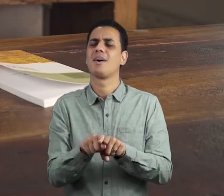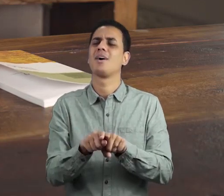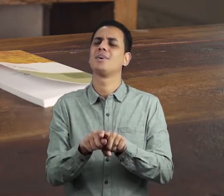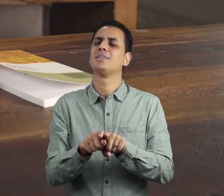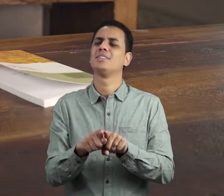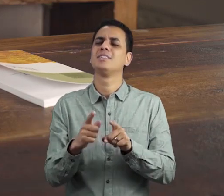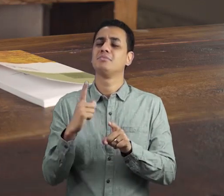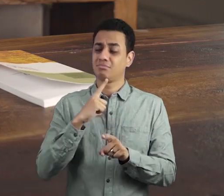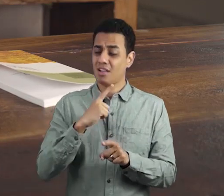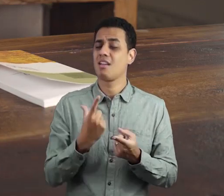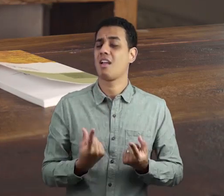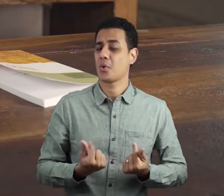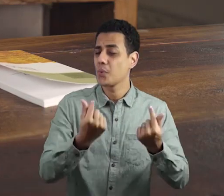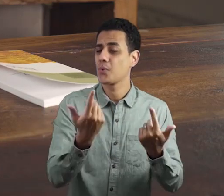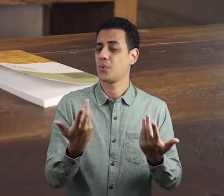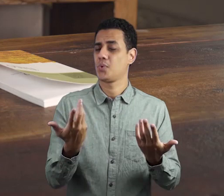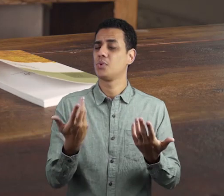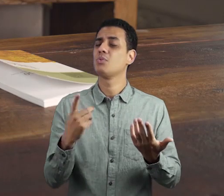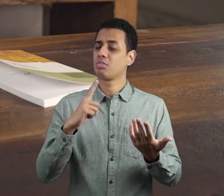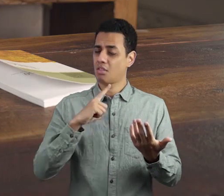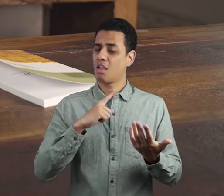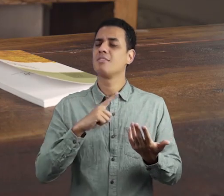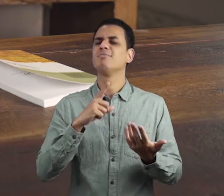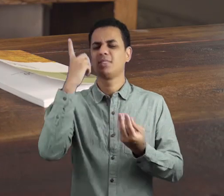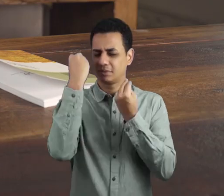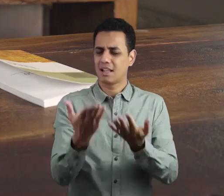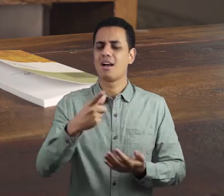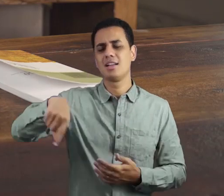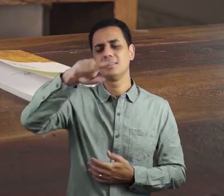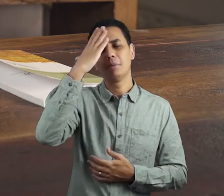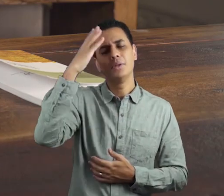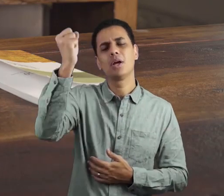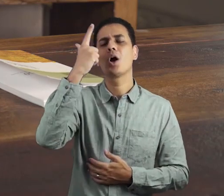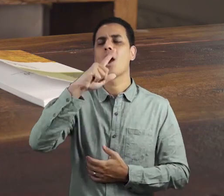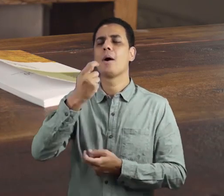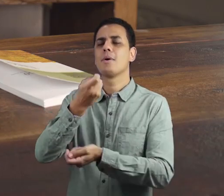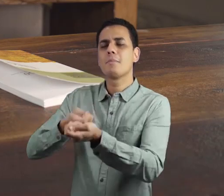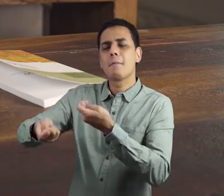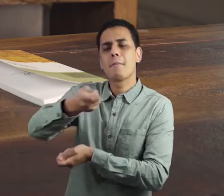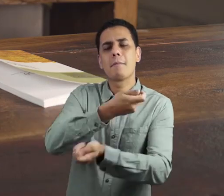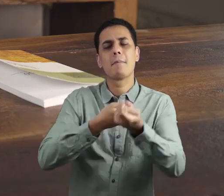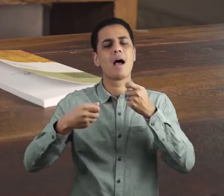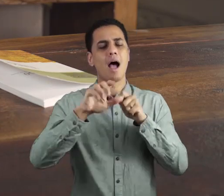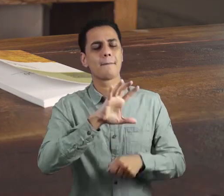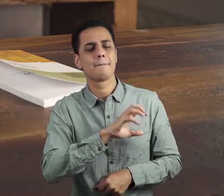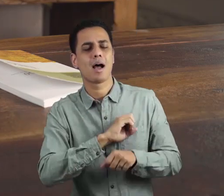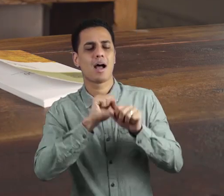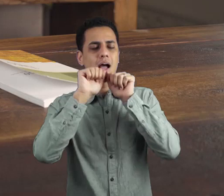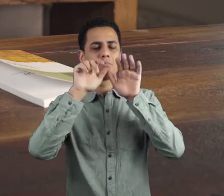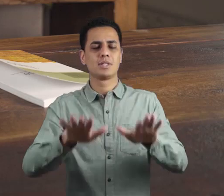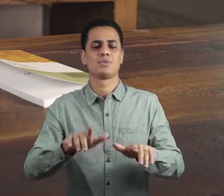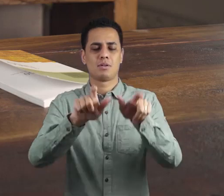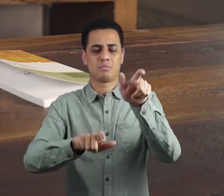aqui sendo oprimidos, passando por tribulações, ó Deus, sentindo realmente que